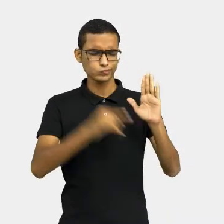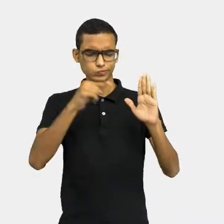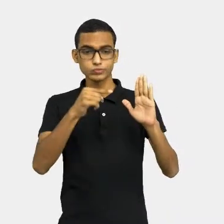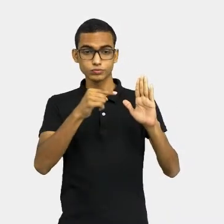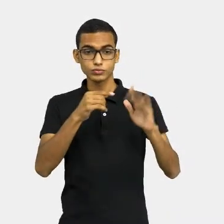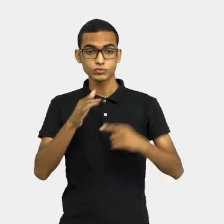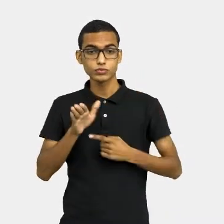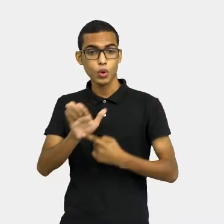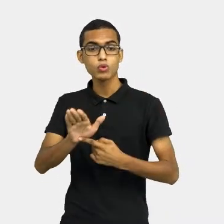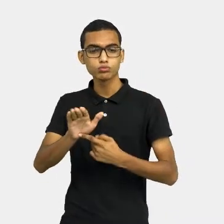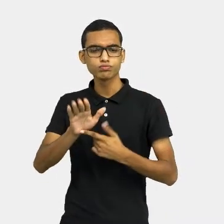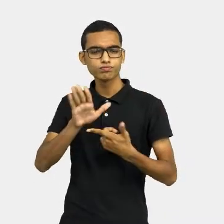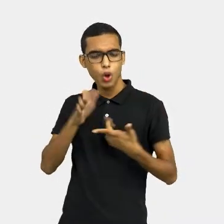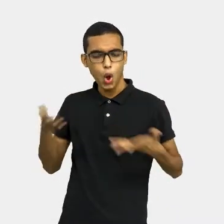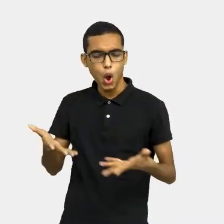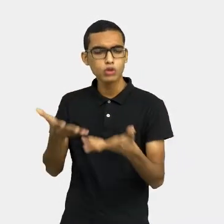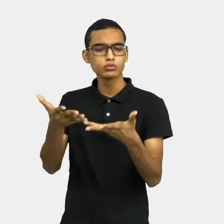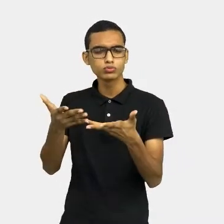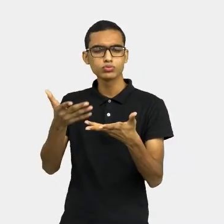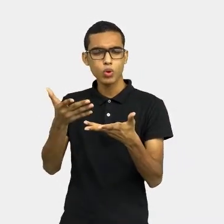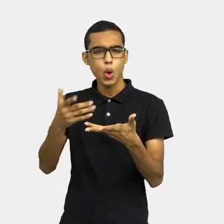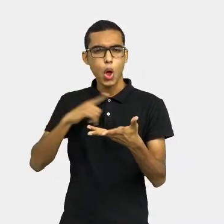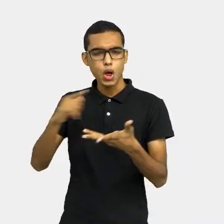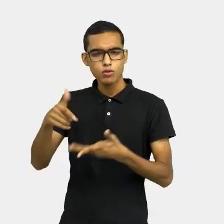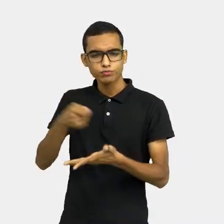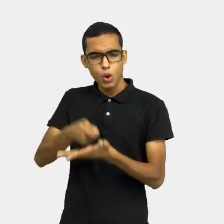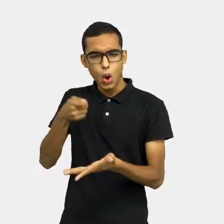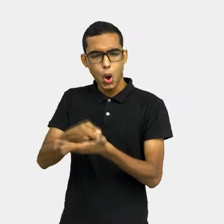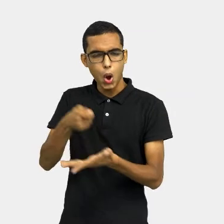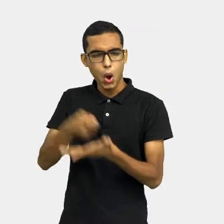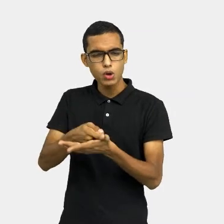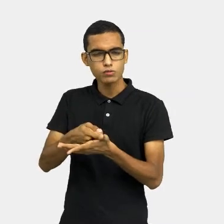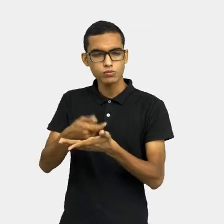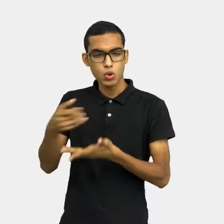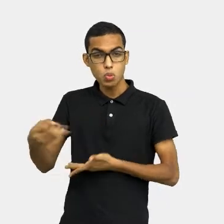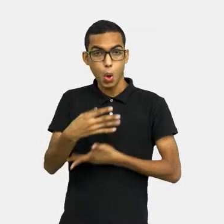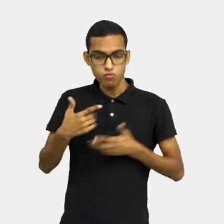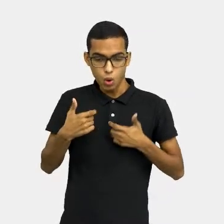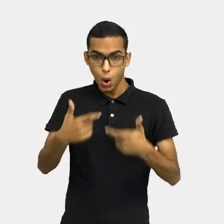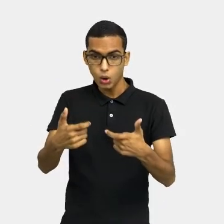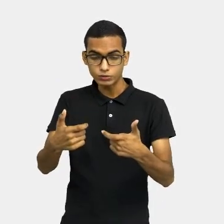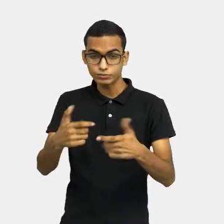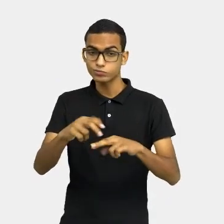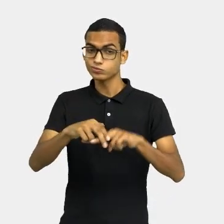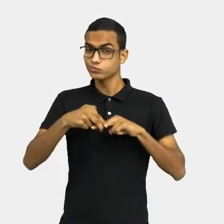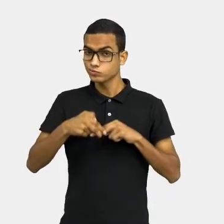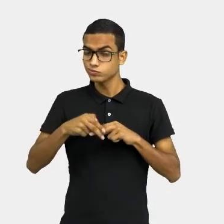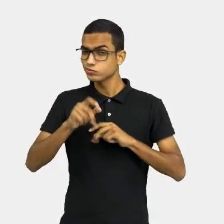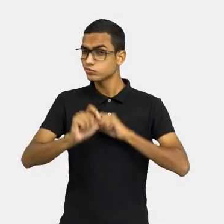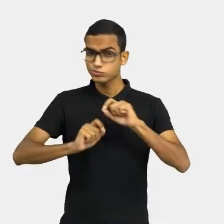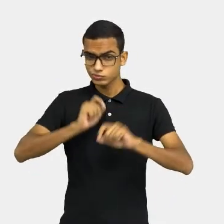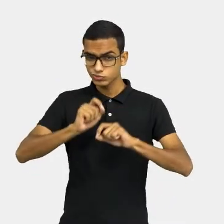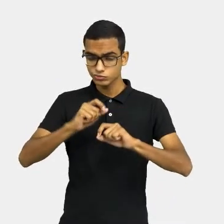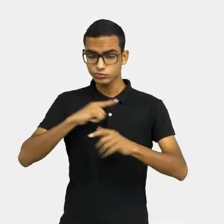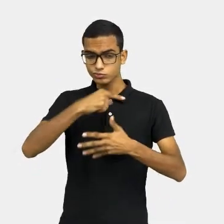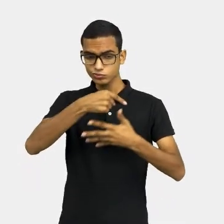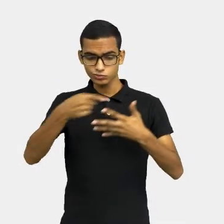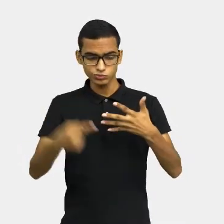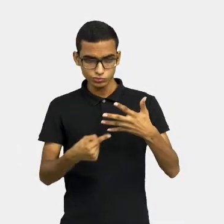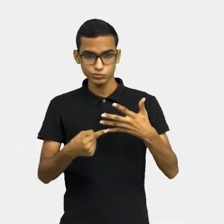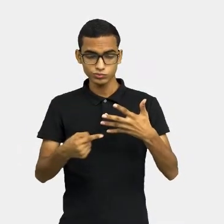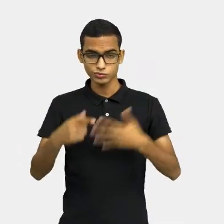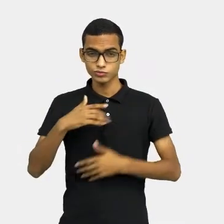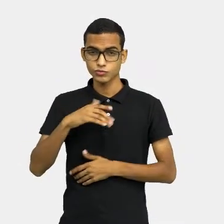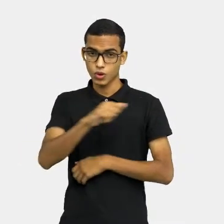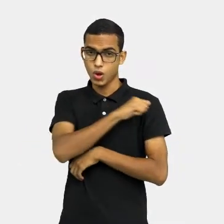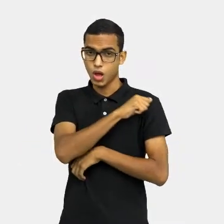fortemente para a ascensão de regimes propensos a um novo conflito armado. Então nós temos 5 questões. Queridos